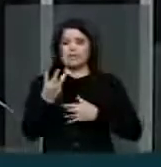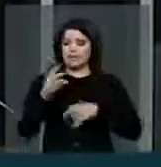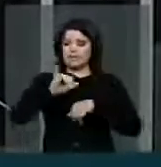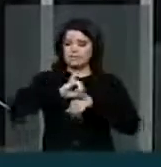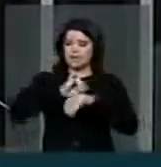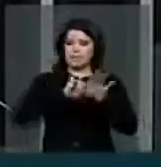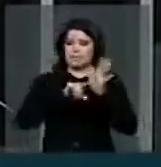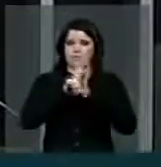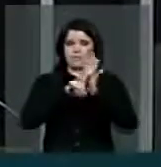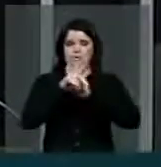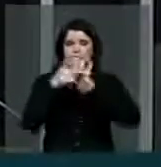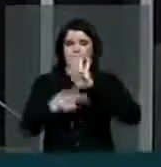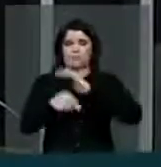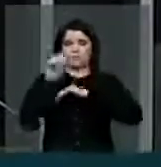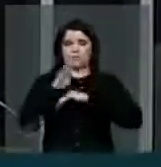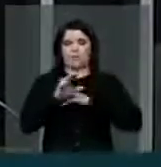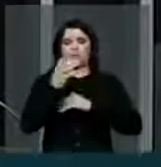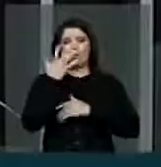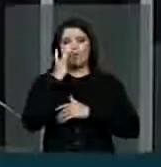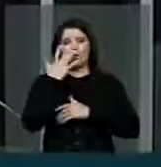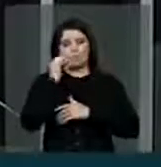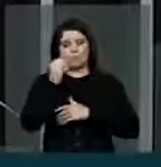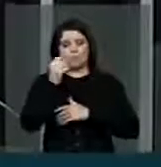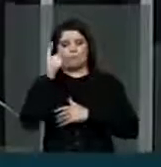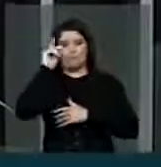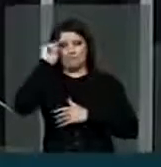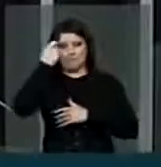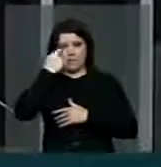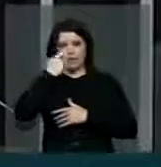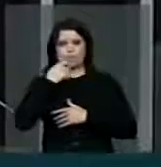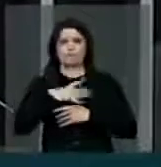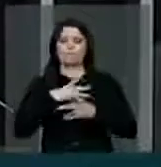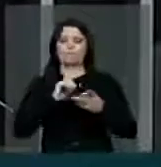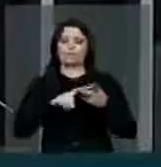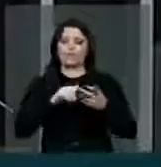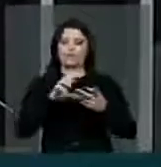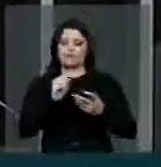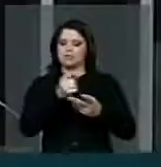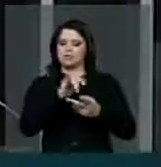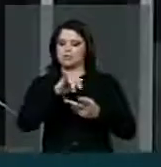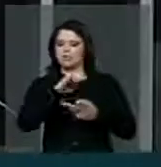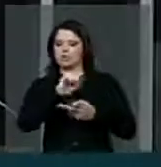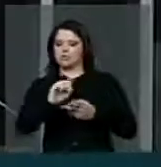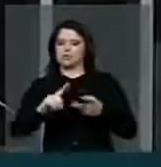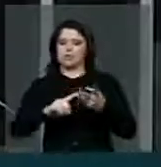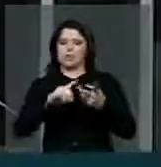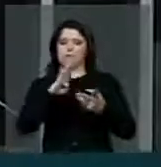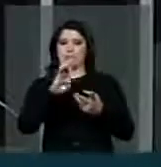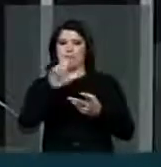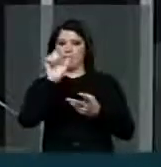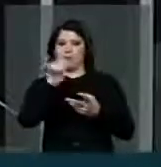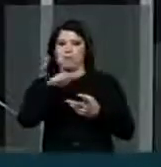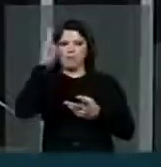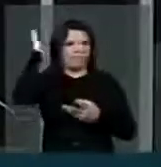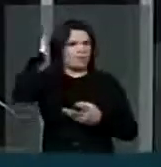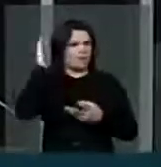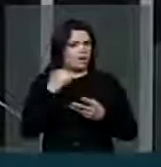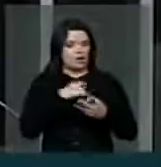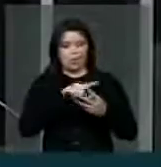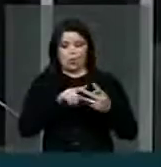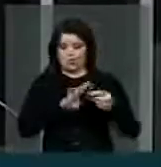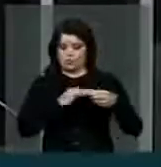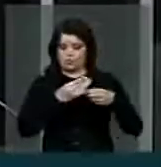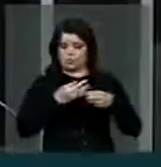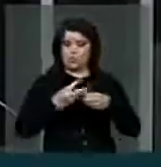pesquisa no Brasil. Um em Ouro Preto, Minas Gerais, um em São José do Campos, em São Paulo, um em Belém, no Pará. Nesses